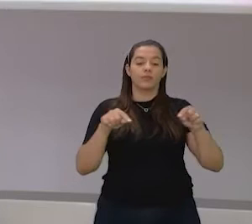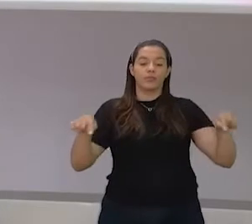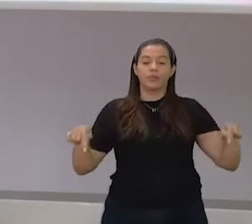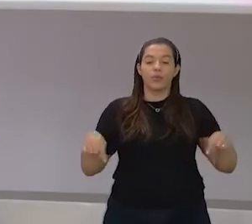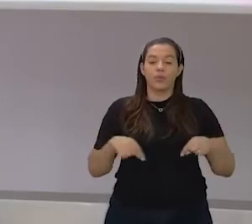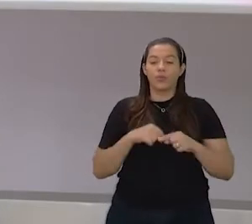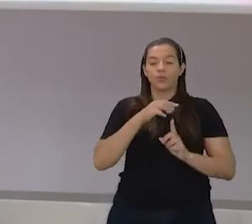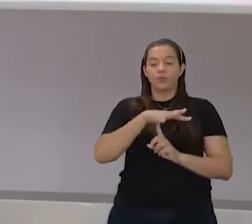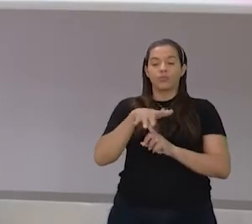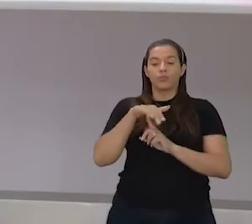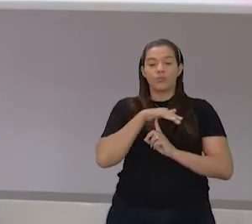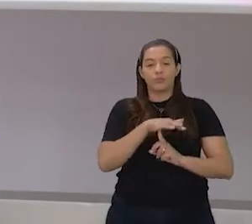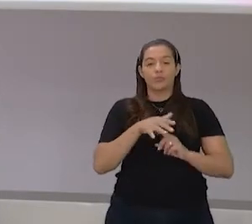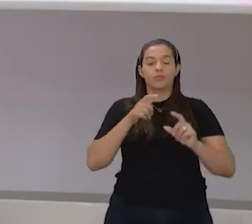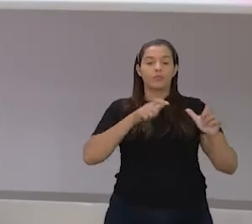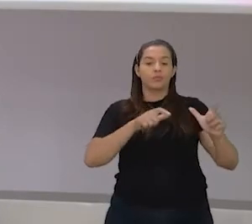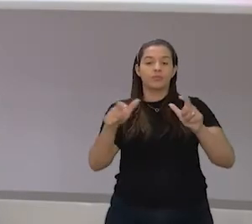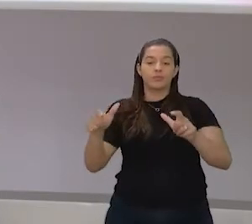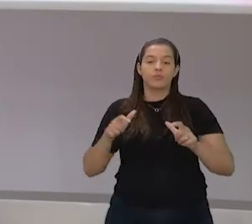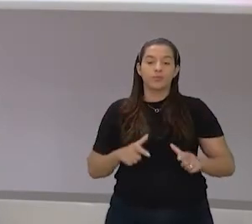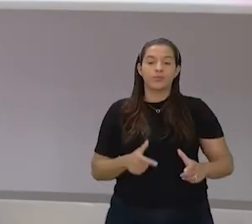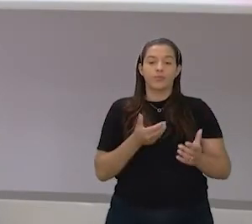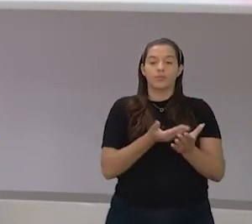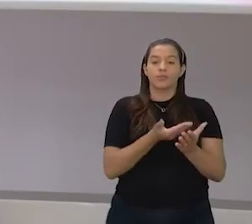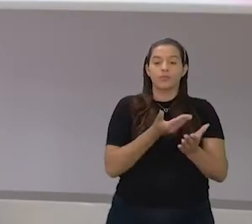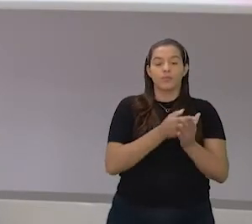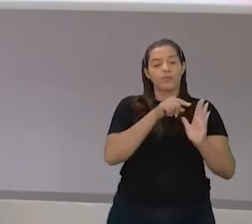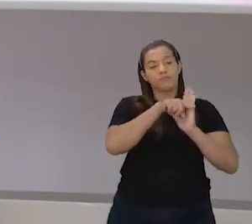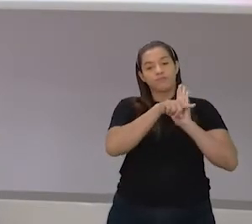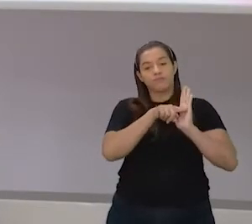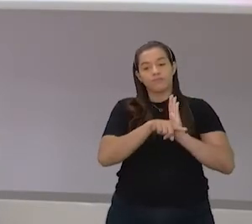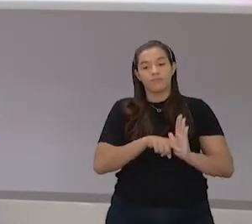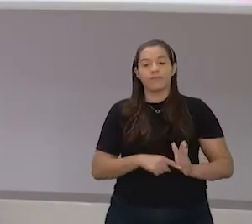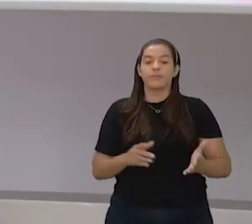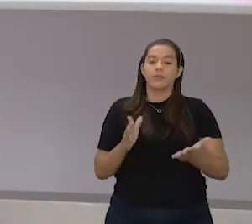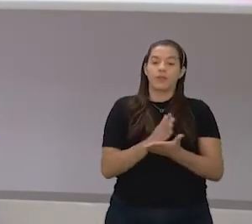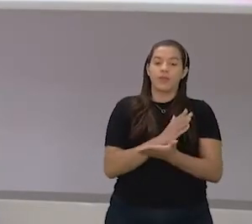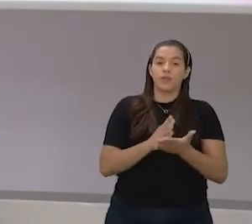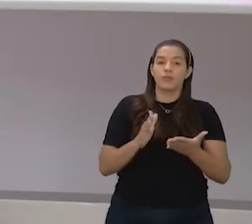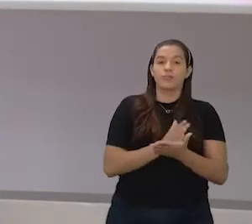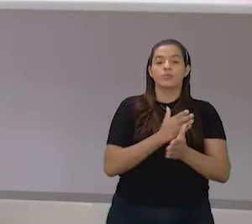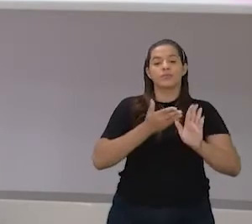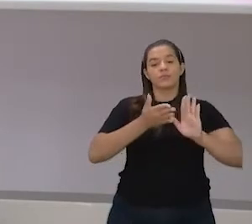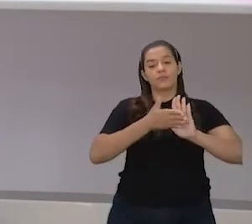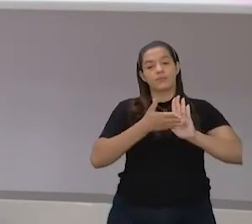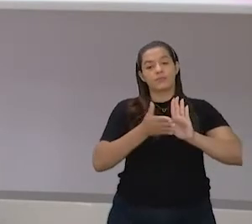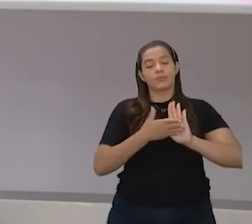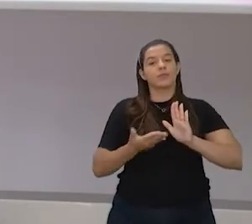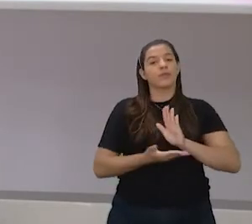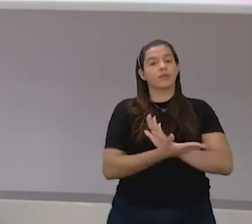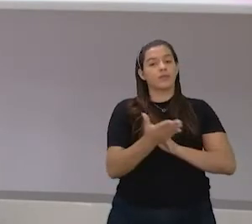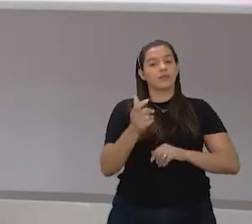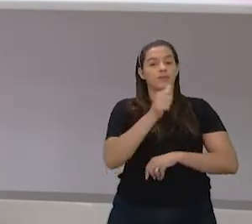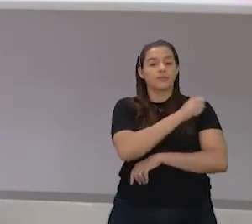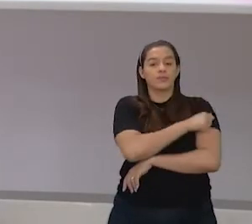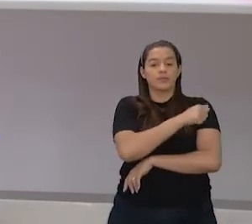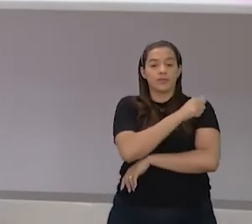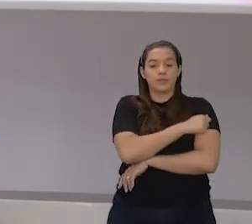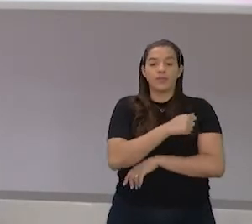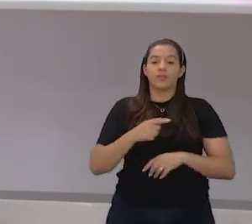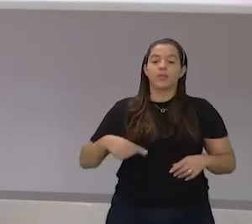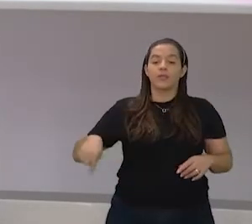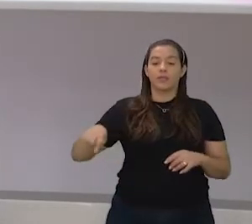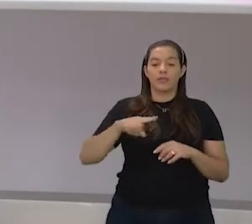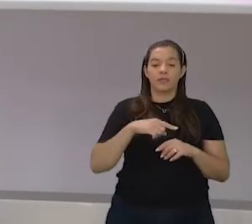de praças, a gente fez muitos estudos sobre isso e um dos propósitos eram que os nossos estudantes